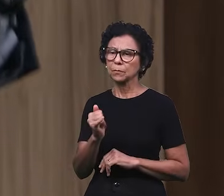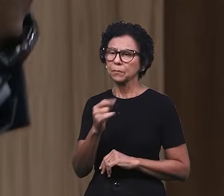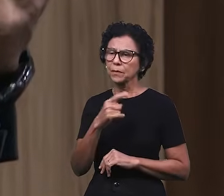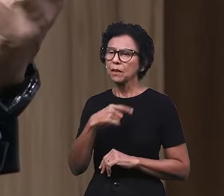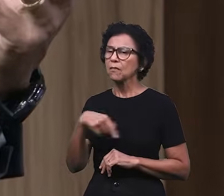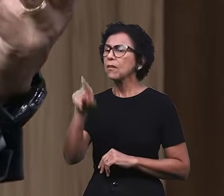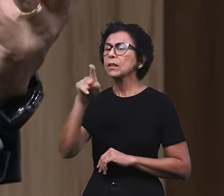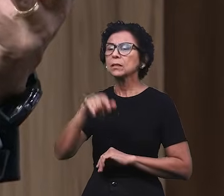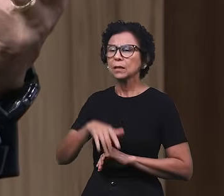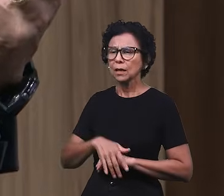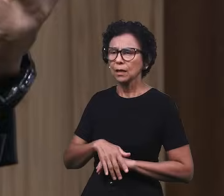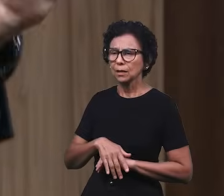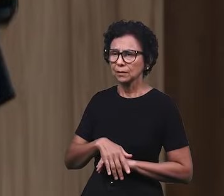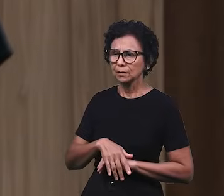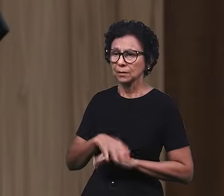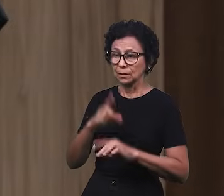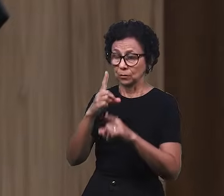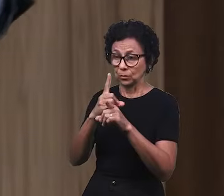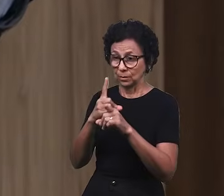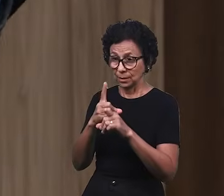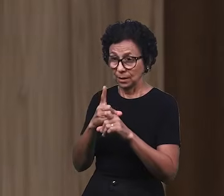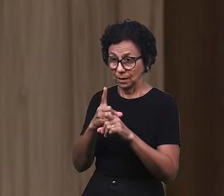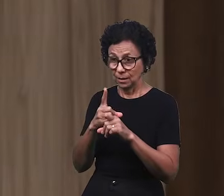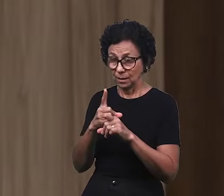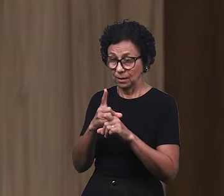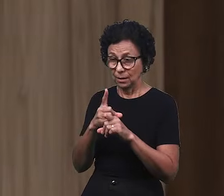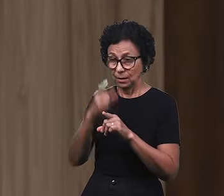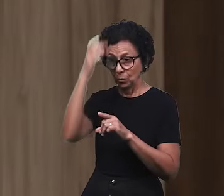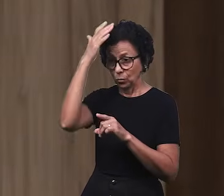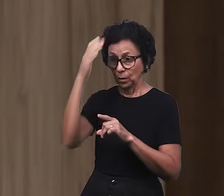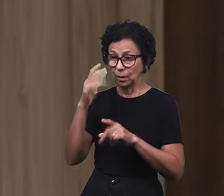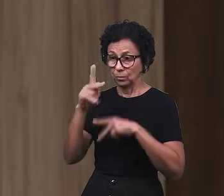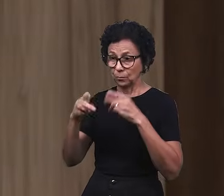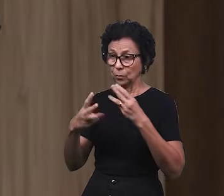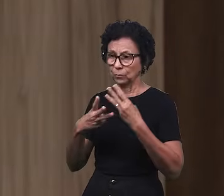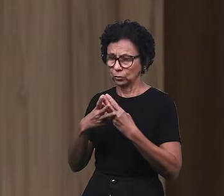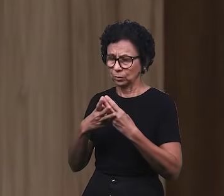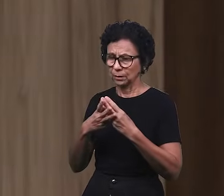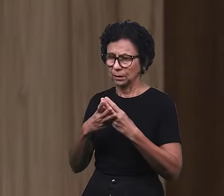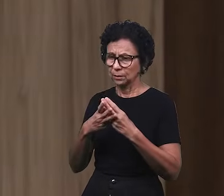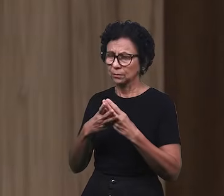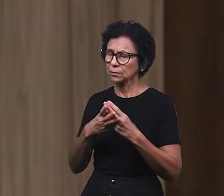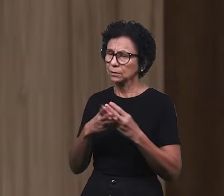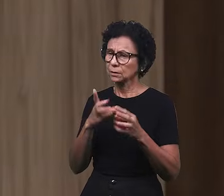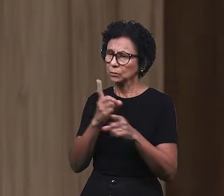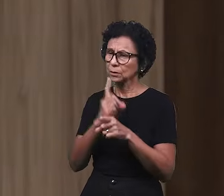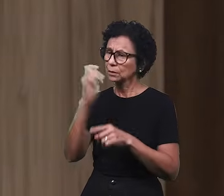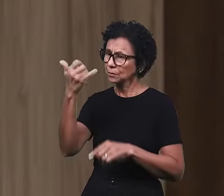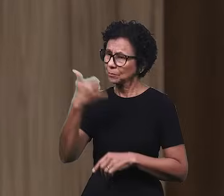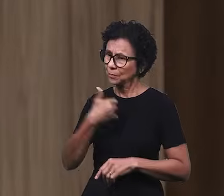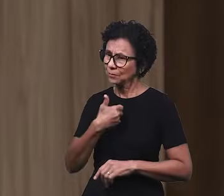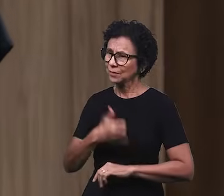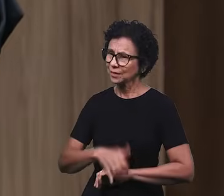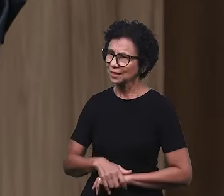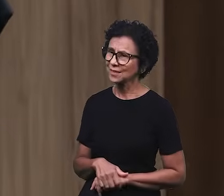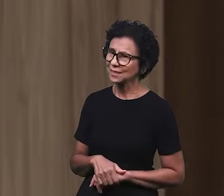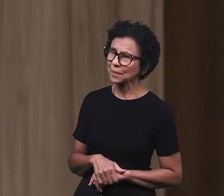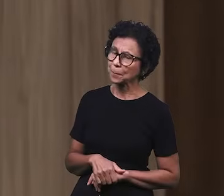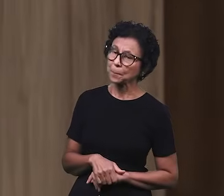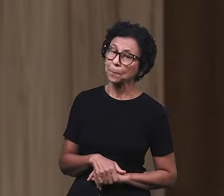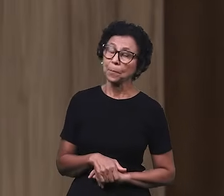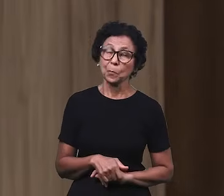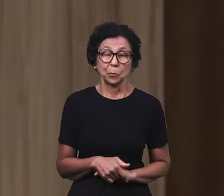não seria natural que os religiosos fossem com os magos? Se eles